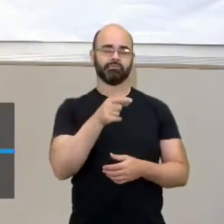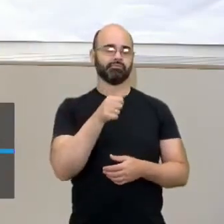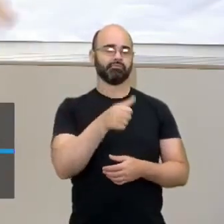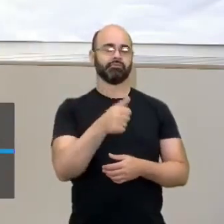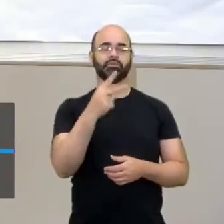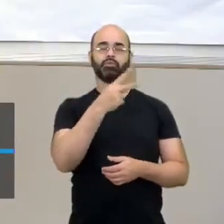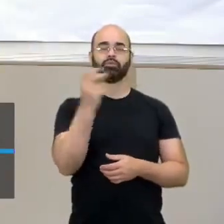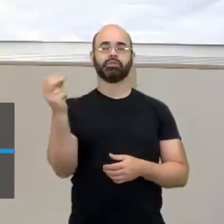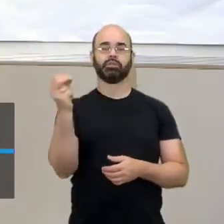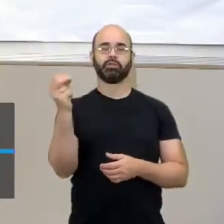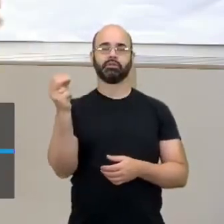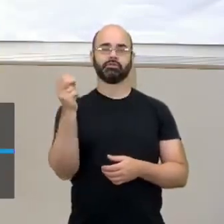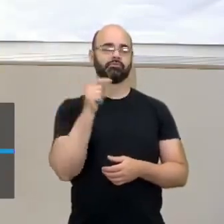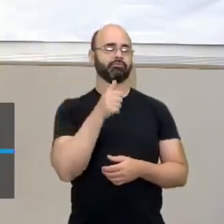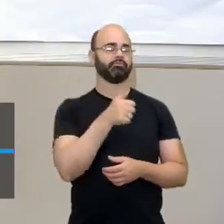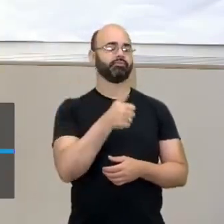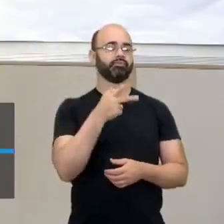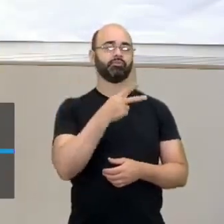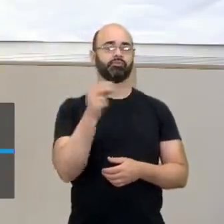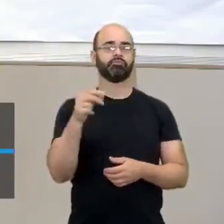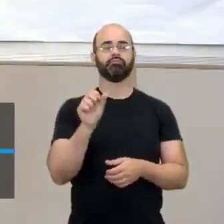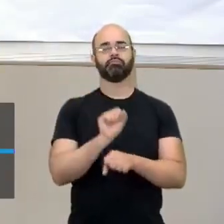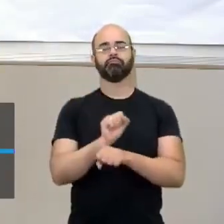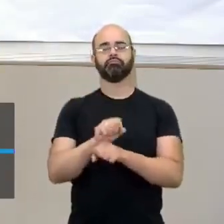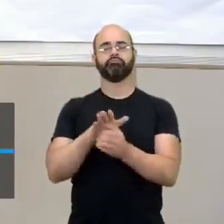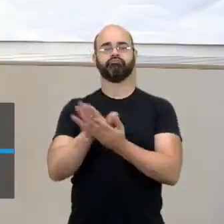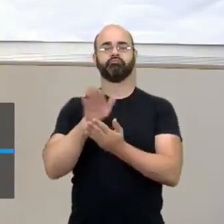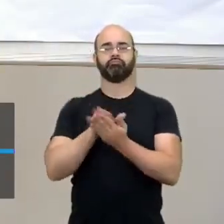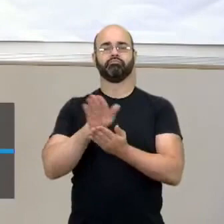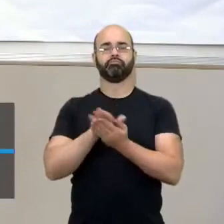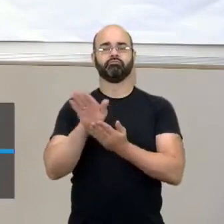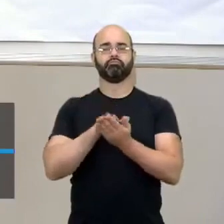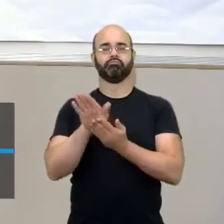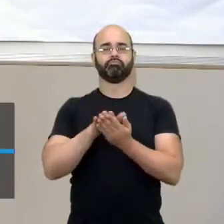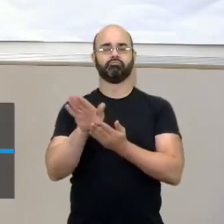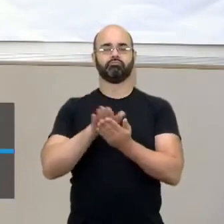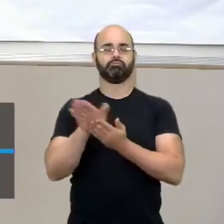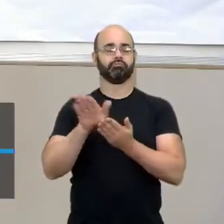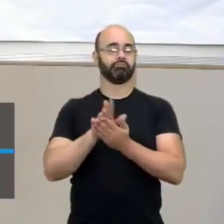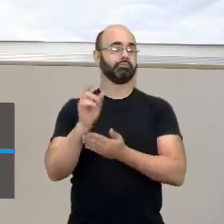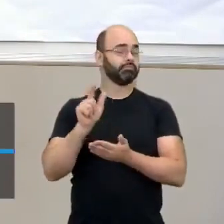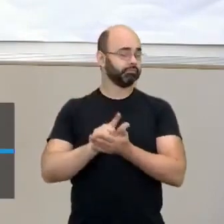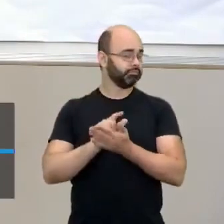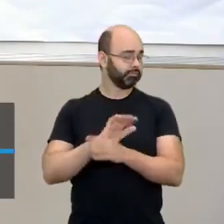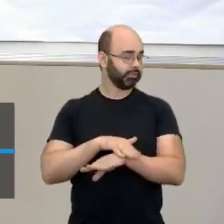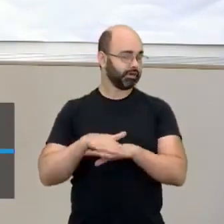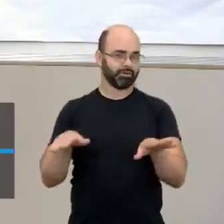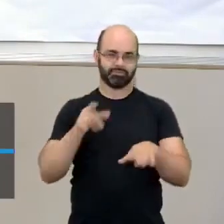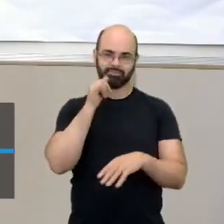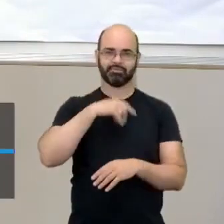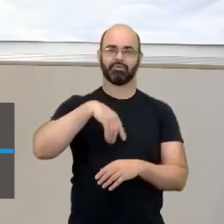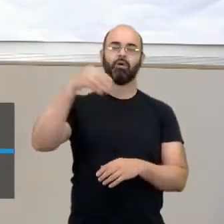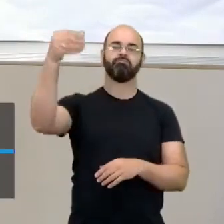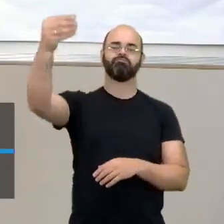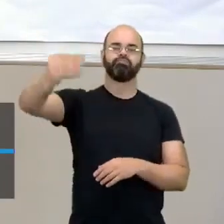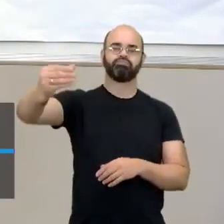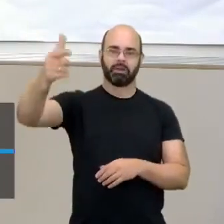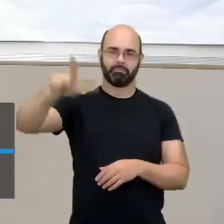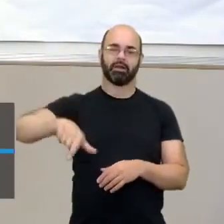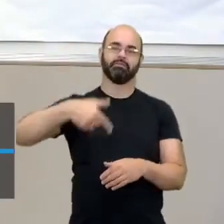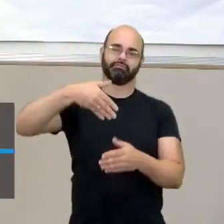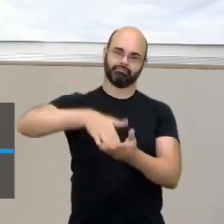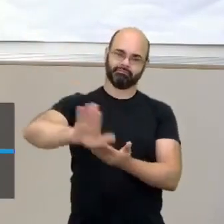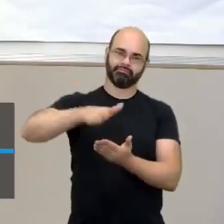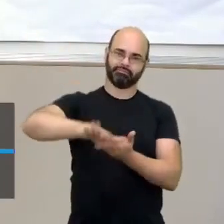cópias e vai. E você só fica olhando e às vezes colocando papel quando ela fala que está sem papel. Aí depois da Segunda Guerra, o que